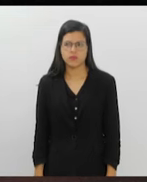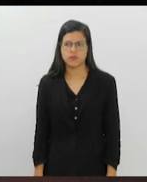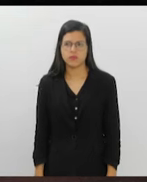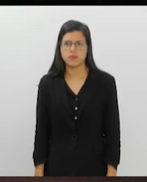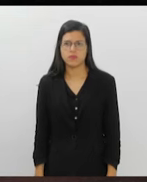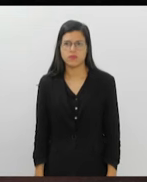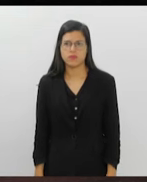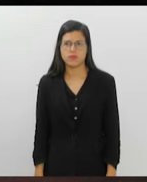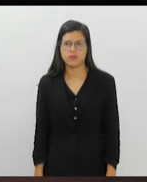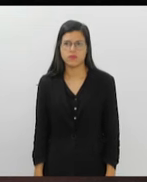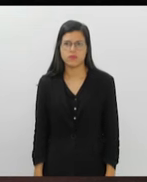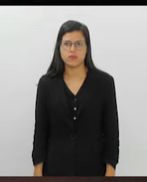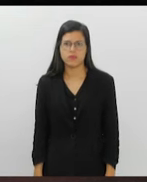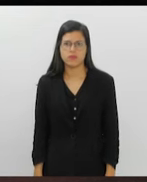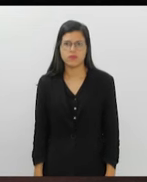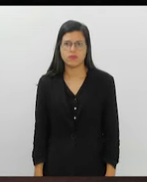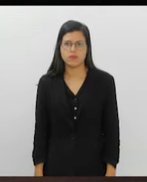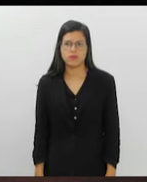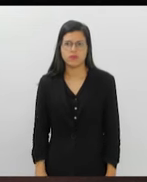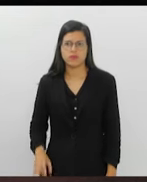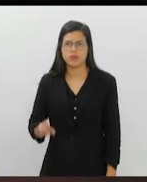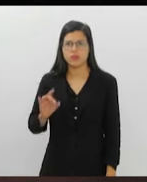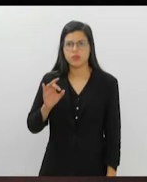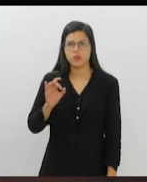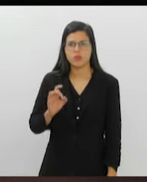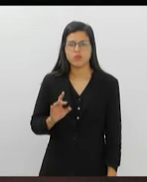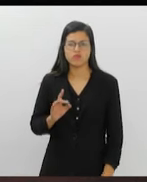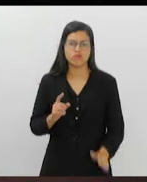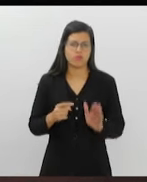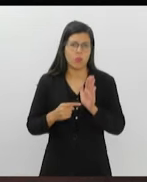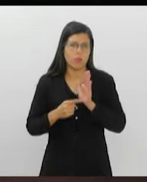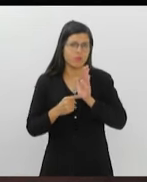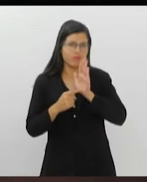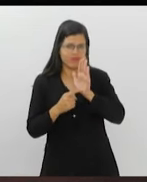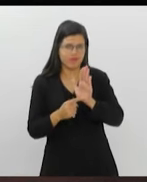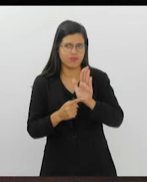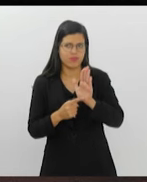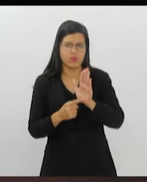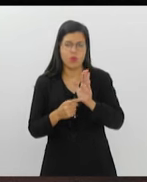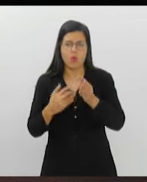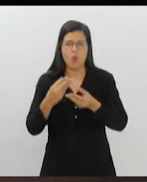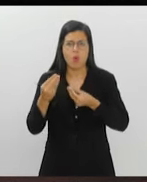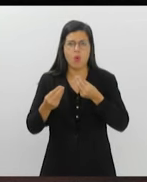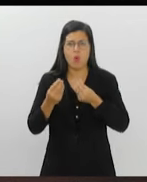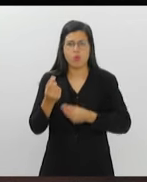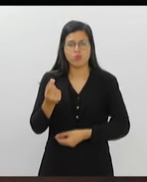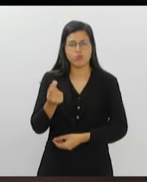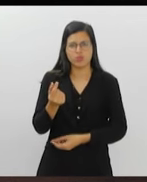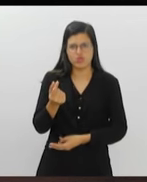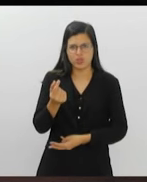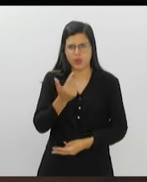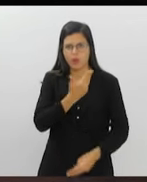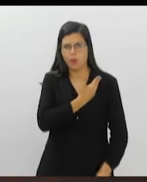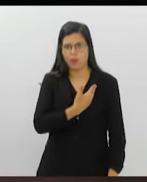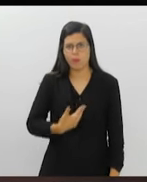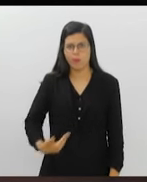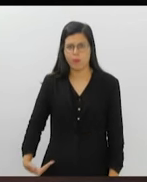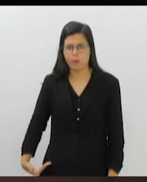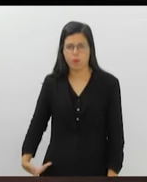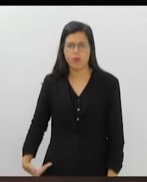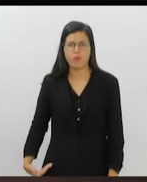É apenas uma amostra de como o dinheiro público, o dinheiro do